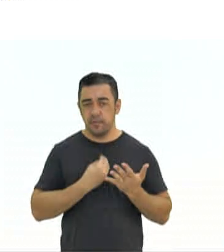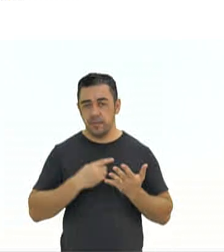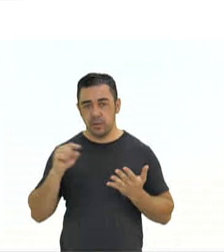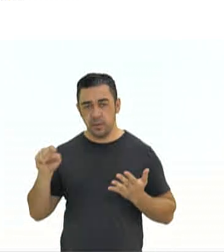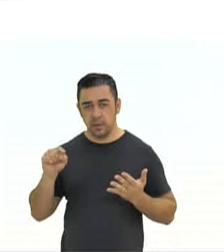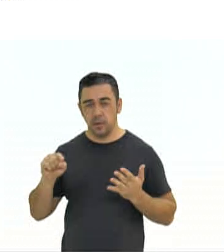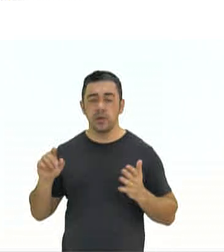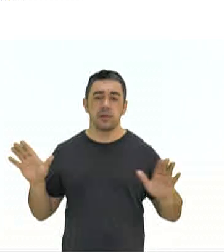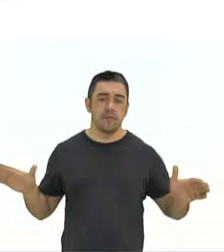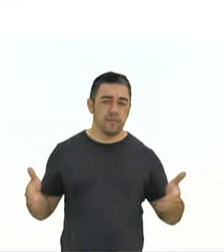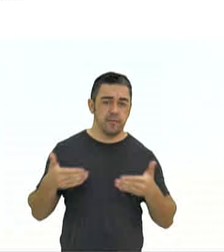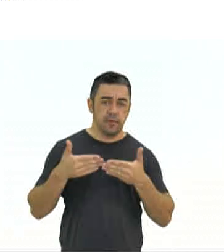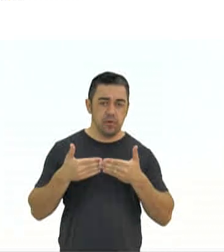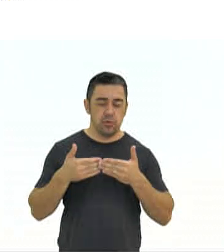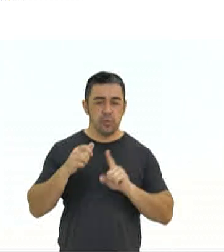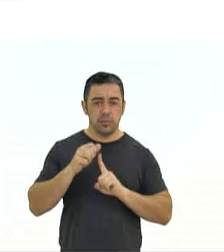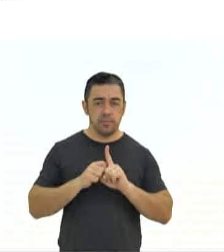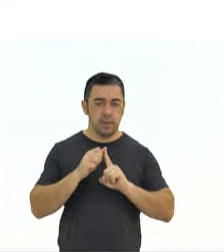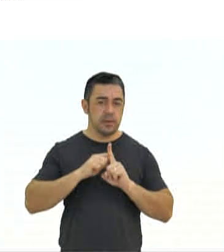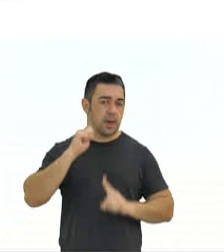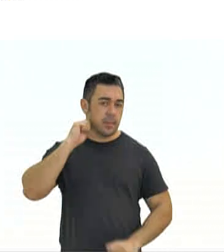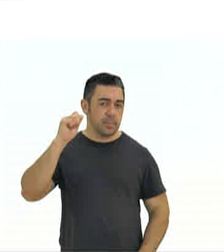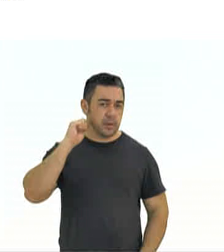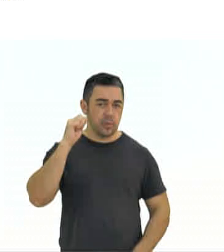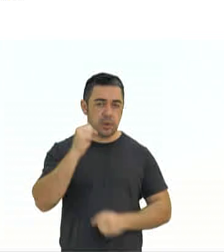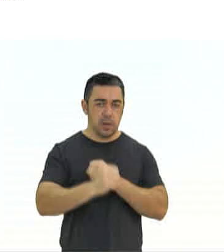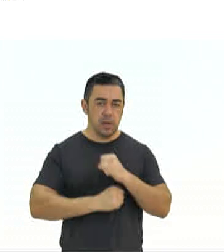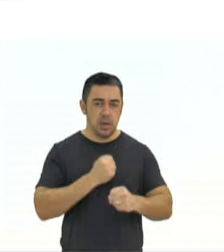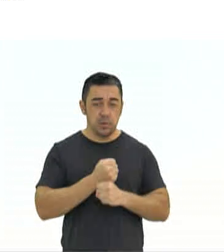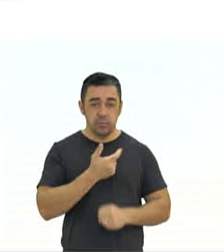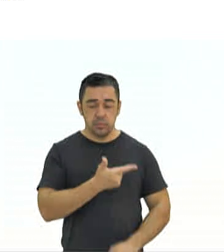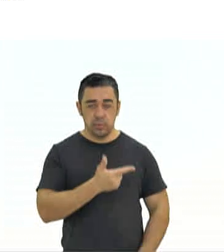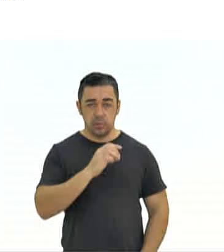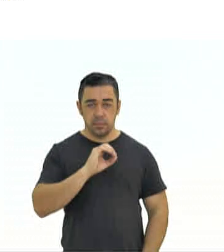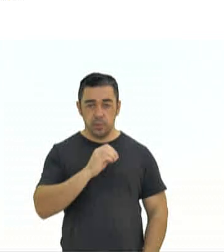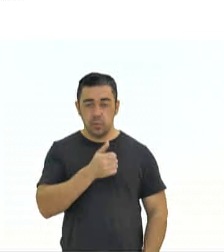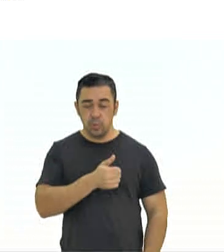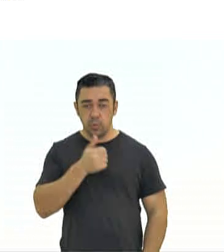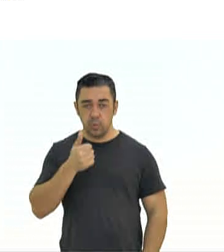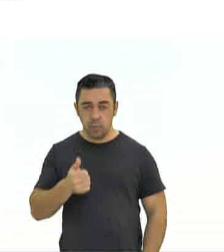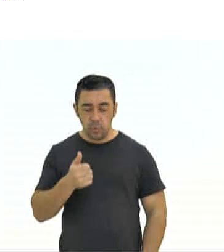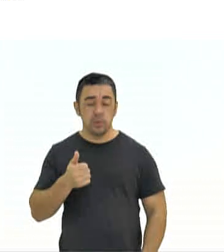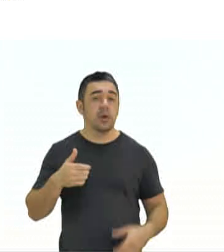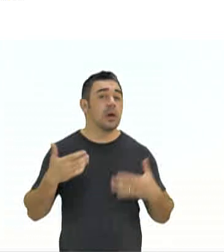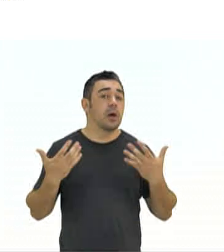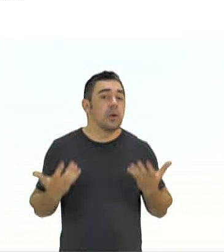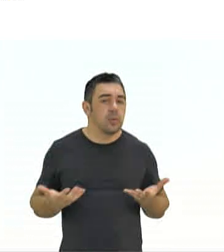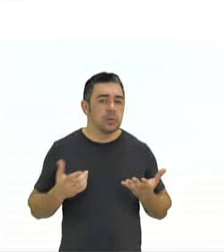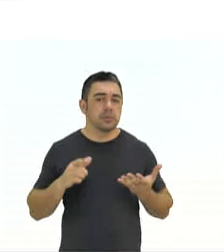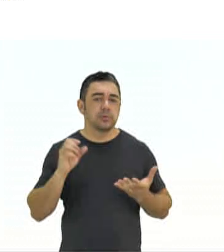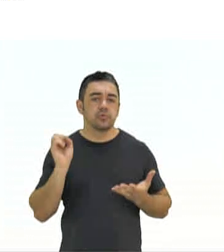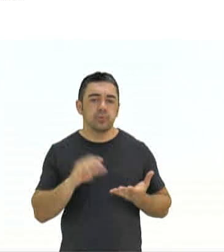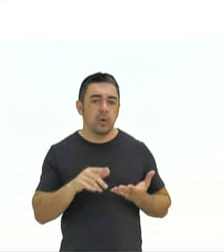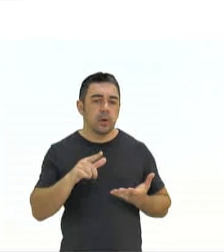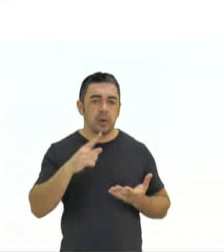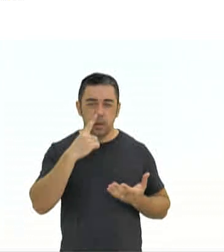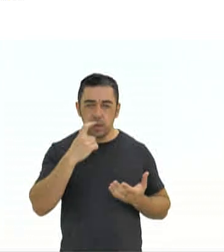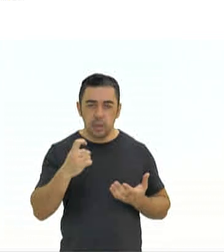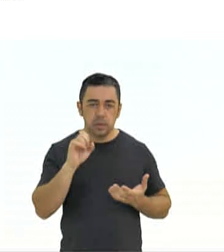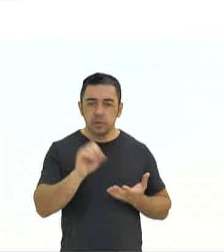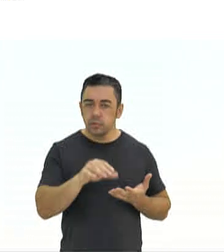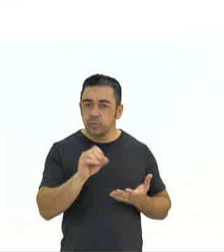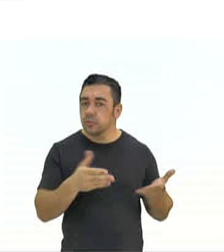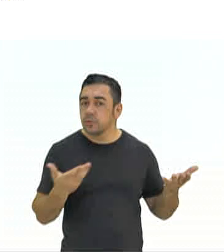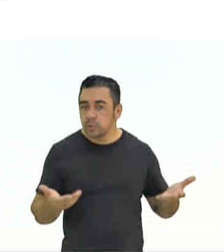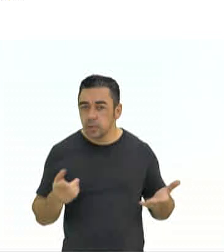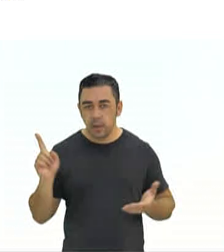ao ser desativado em abril de 2011, comprometeu para onde ia toda essa situação do lixo. Na sequência, isso